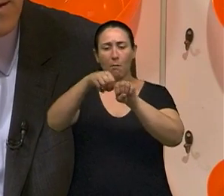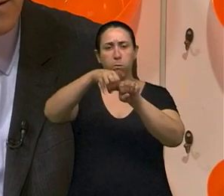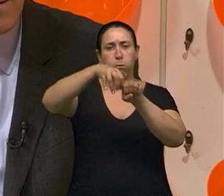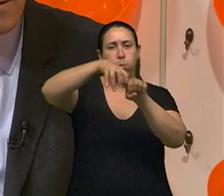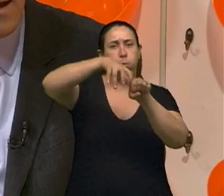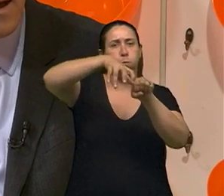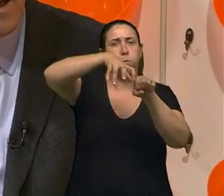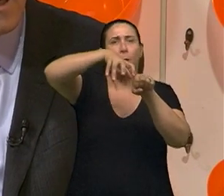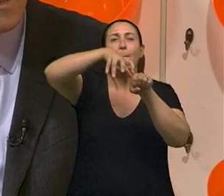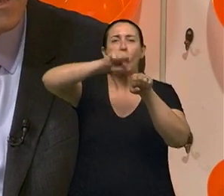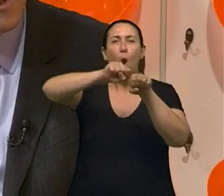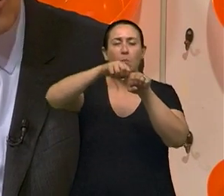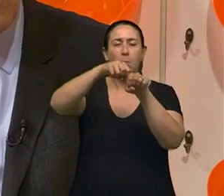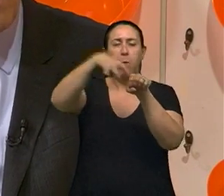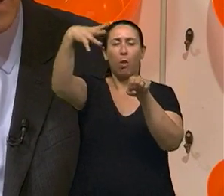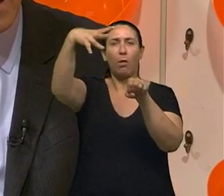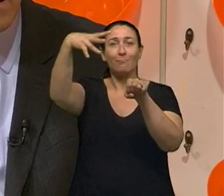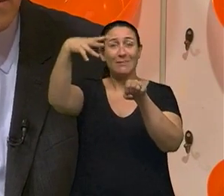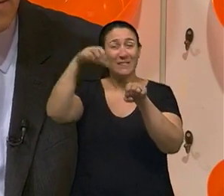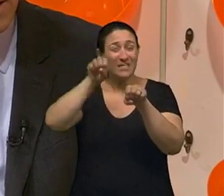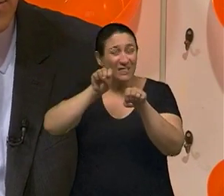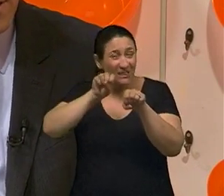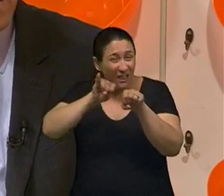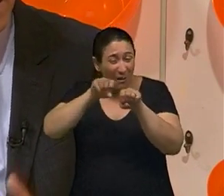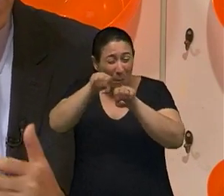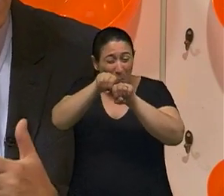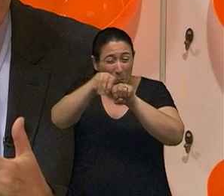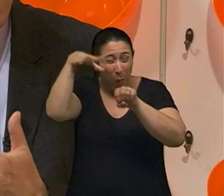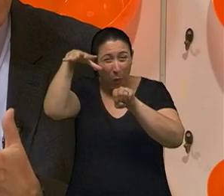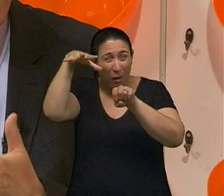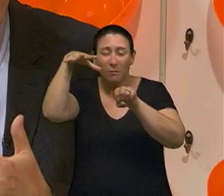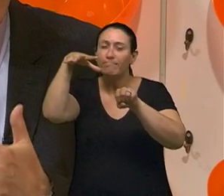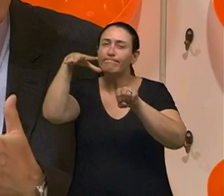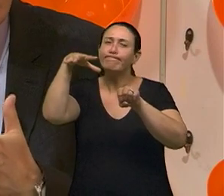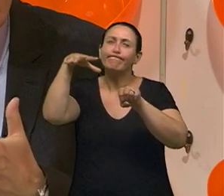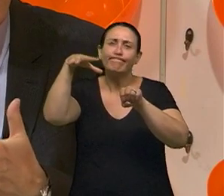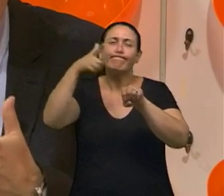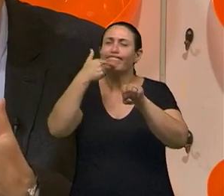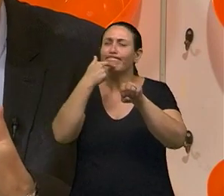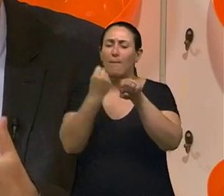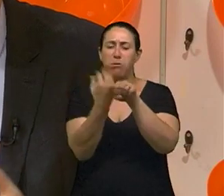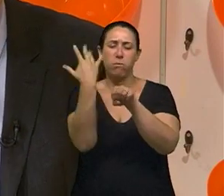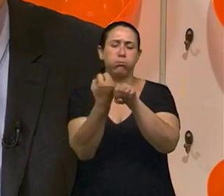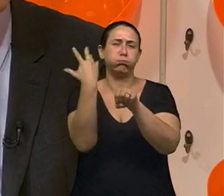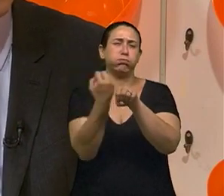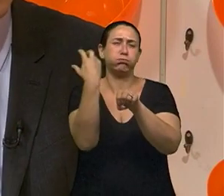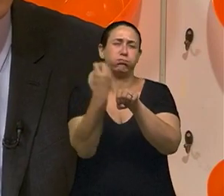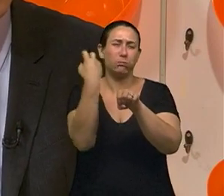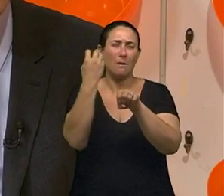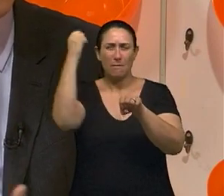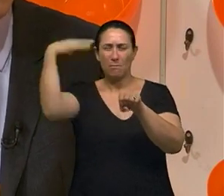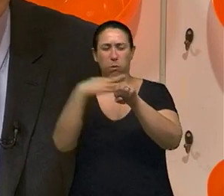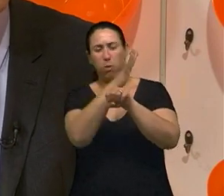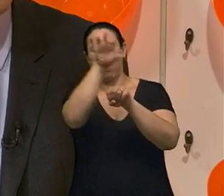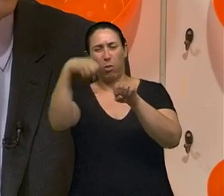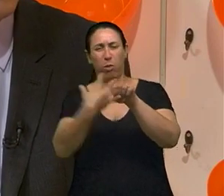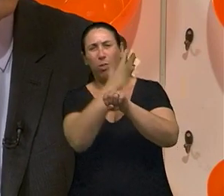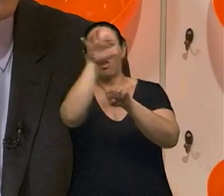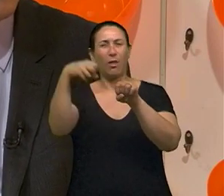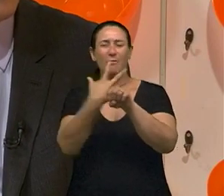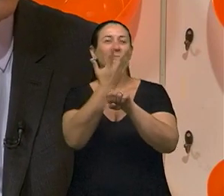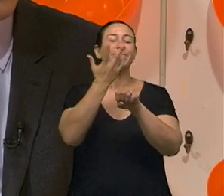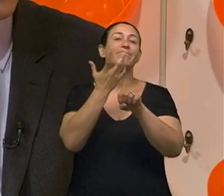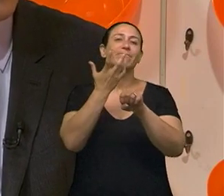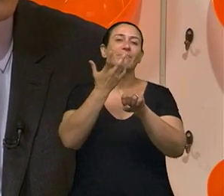ruptura né Se romper o aneurismo aí há o extravazamento de sangue para dentro da de dentro da horta